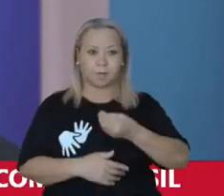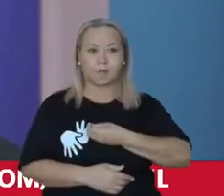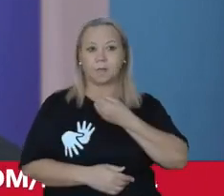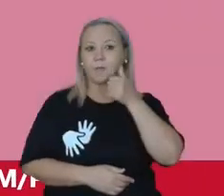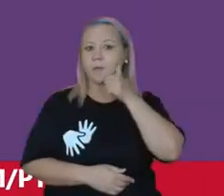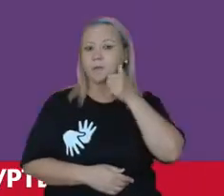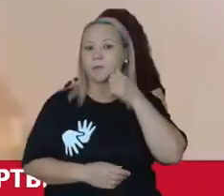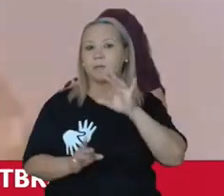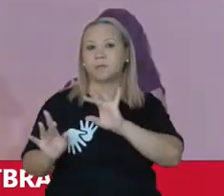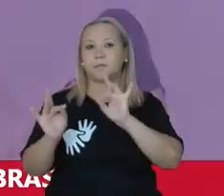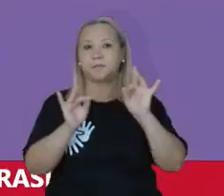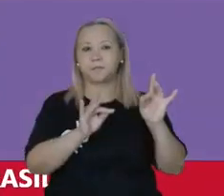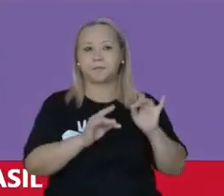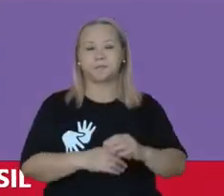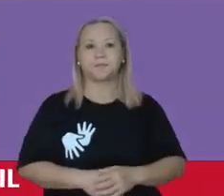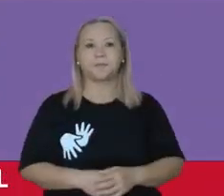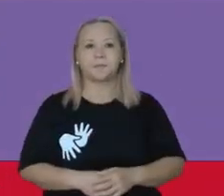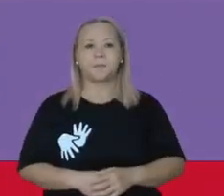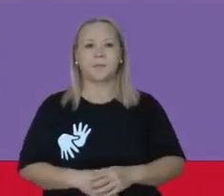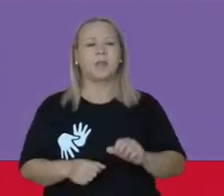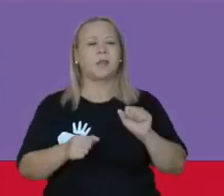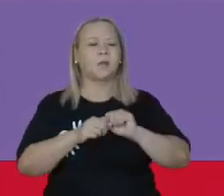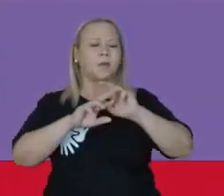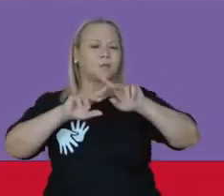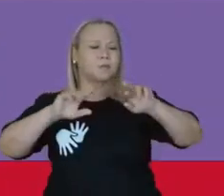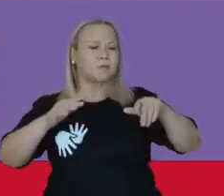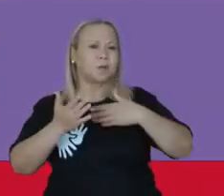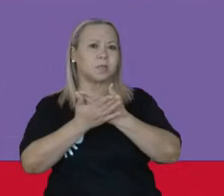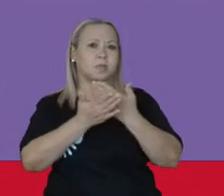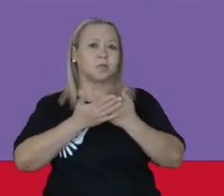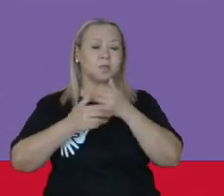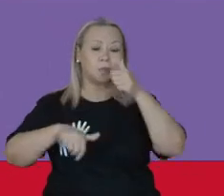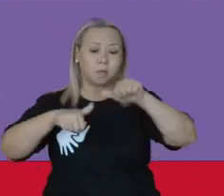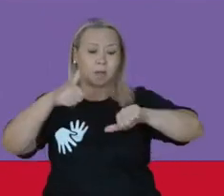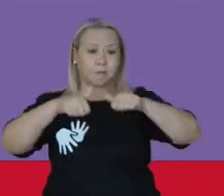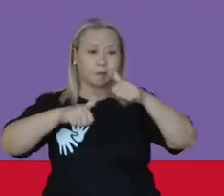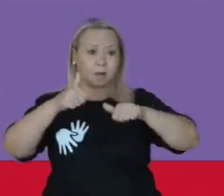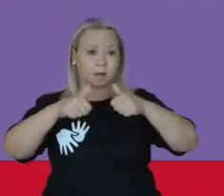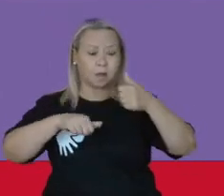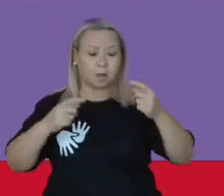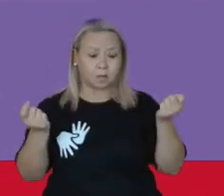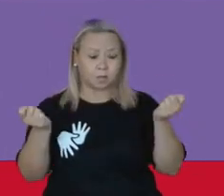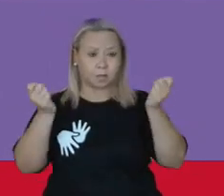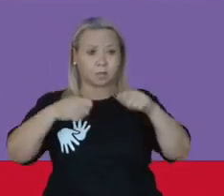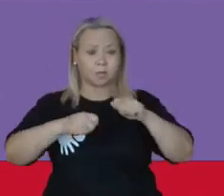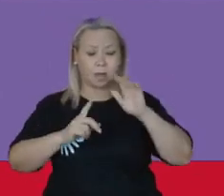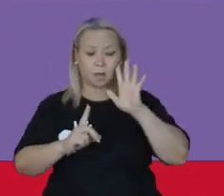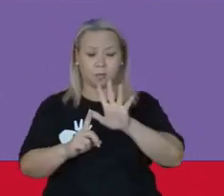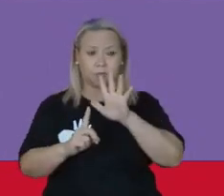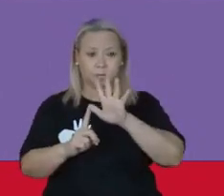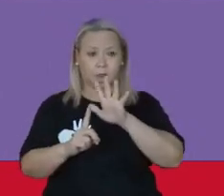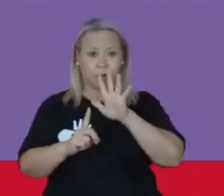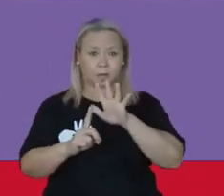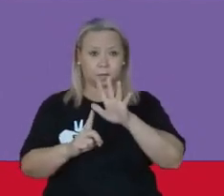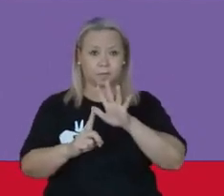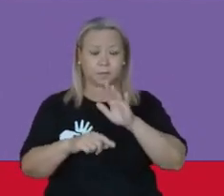mulheres. Acompanhe. Foram feitos diversos estudos para poder avaliar suas possibilidades de impacto.